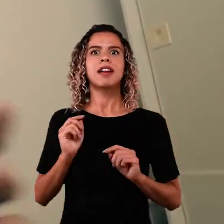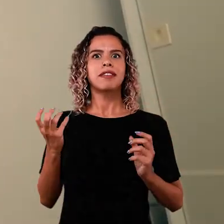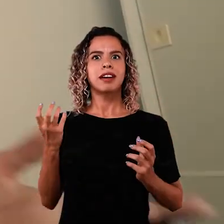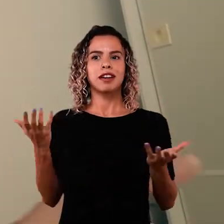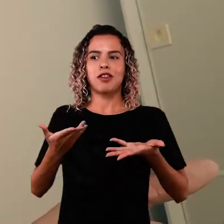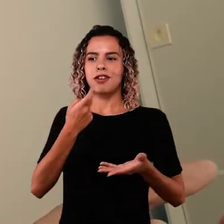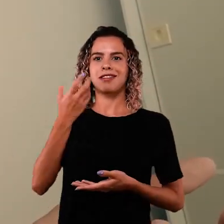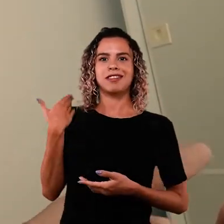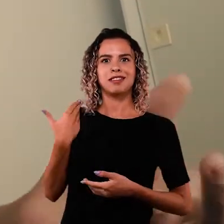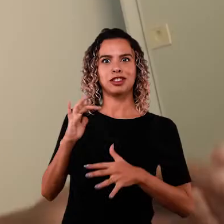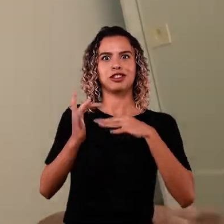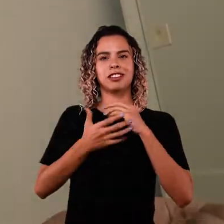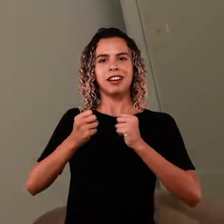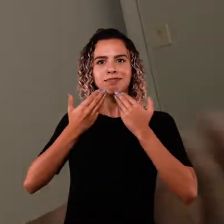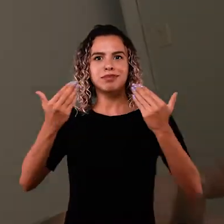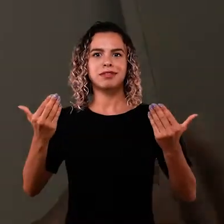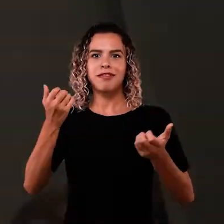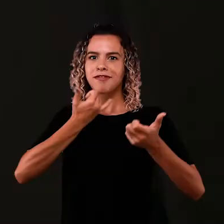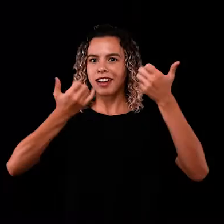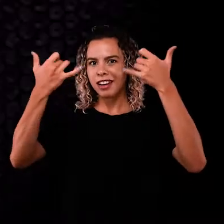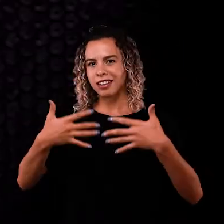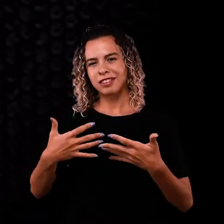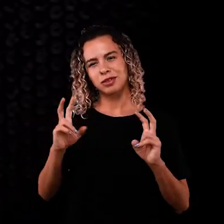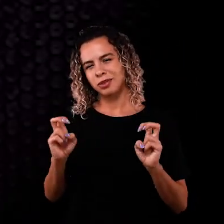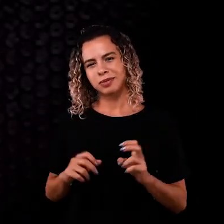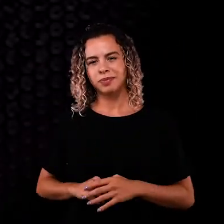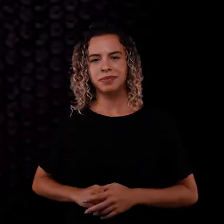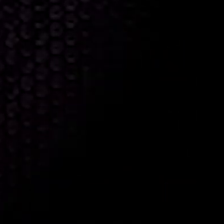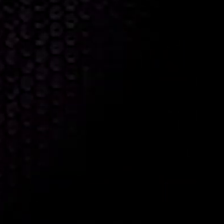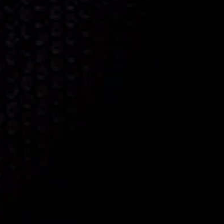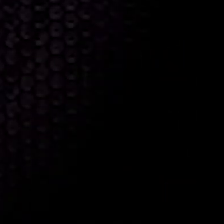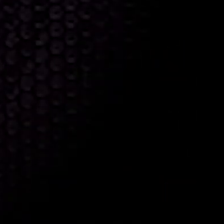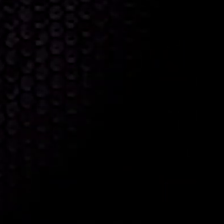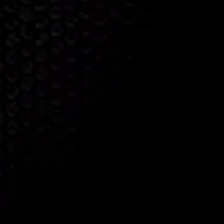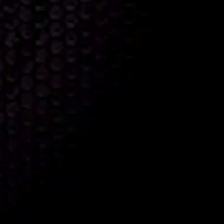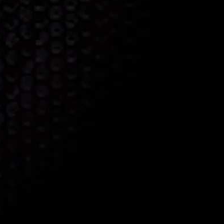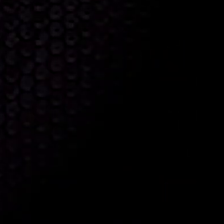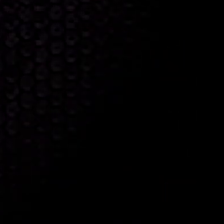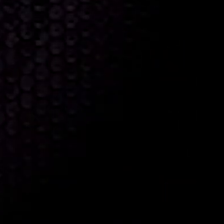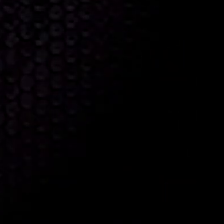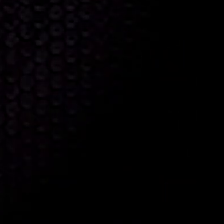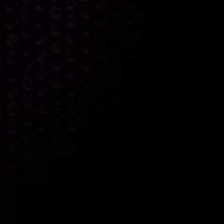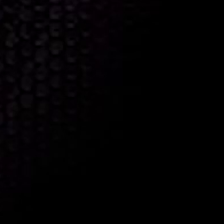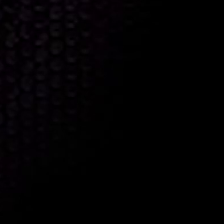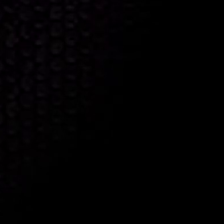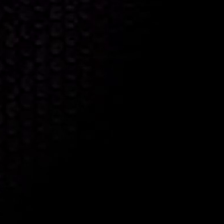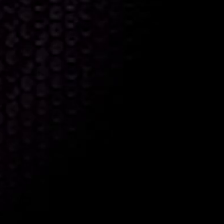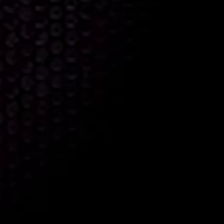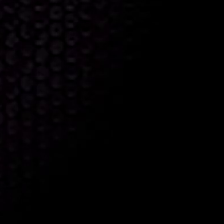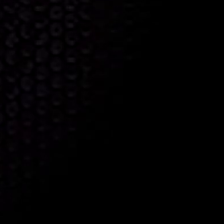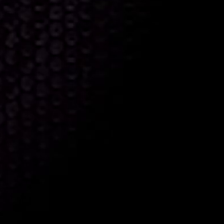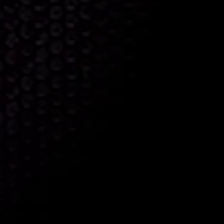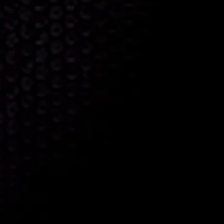Criava uma rede social, que nem eu fiz agora, pra falar sobre. Poliana, em um vídeo, interpreta os personagens correspondentes às frases. Eu